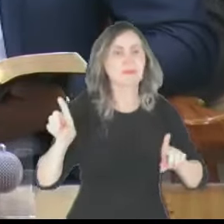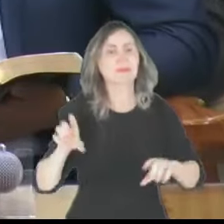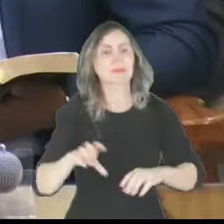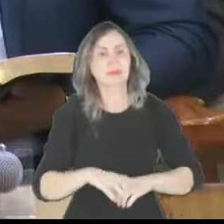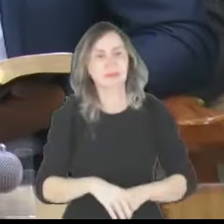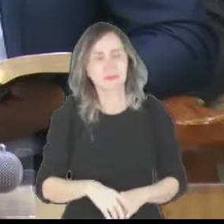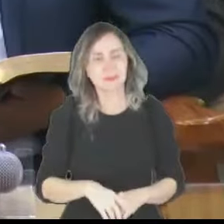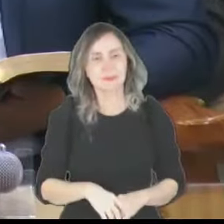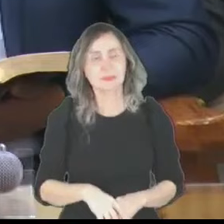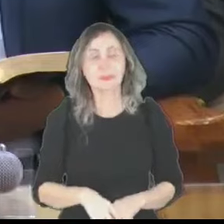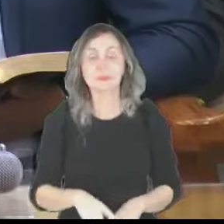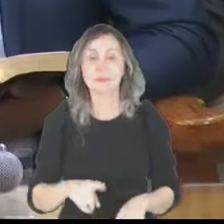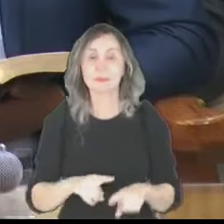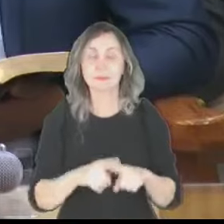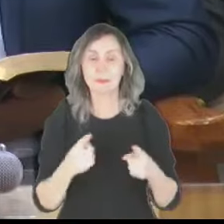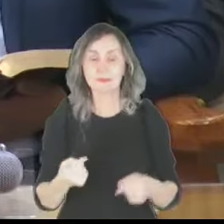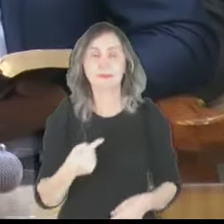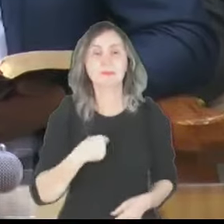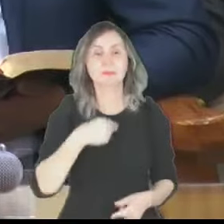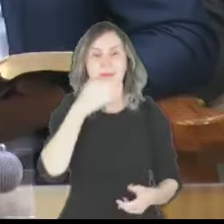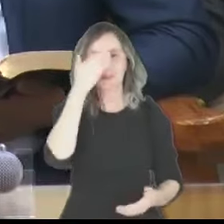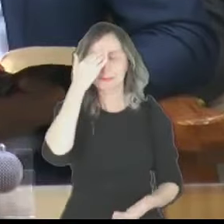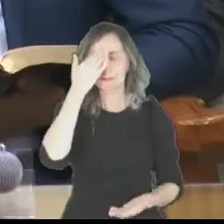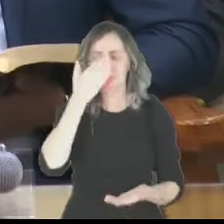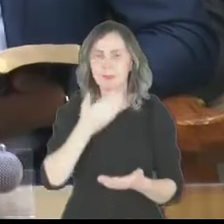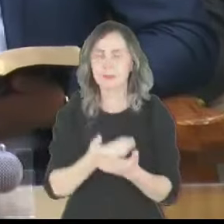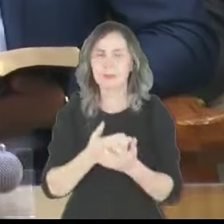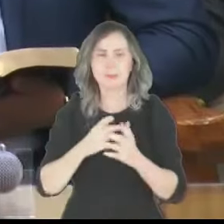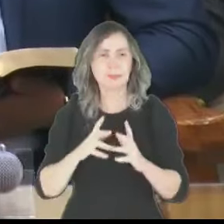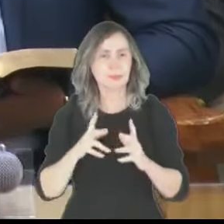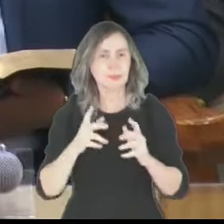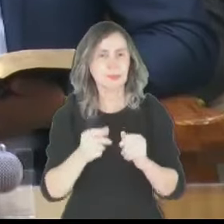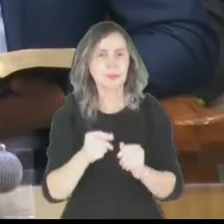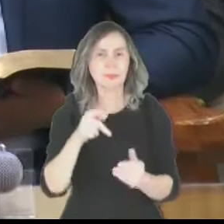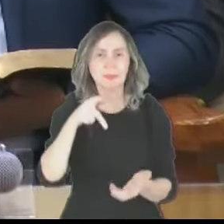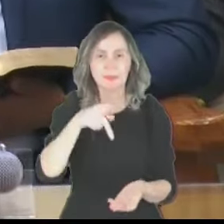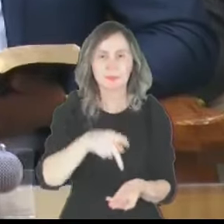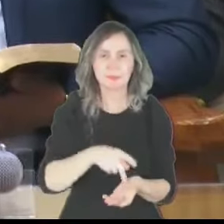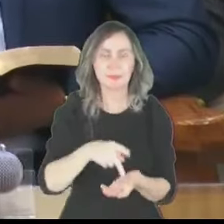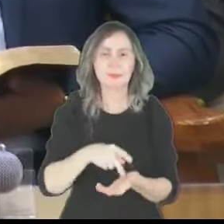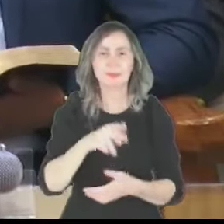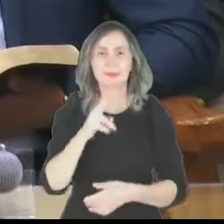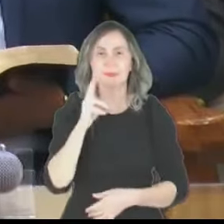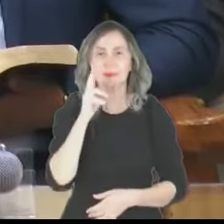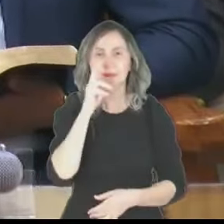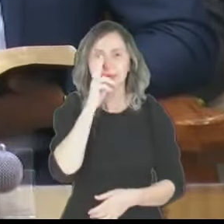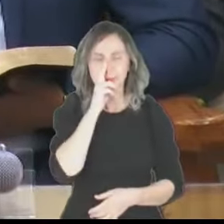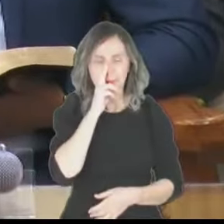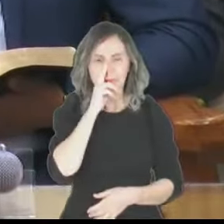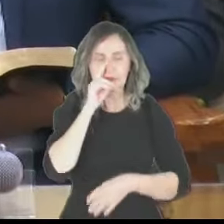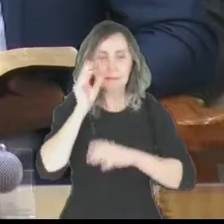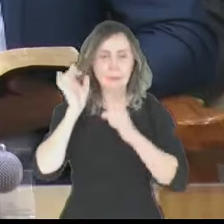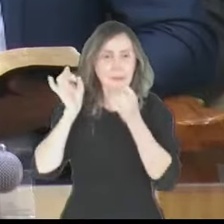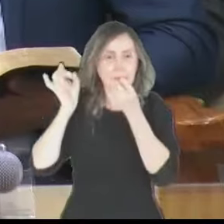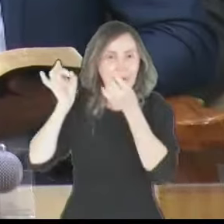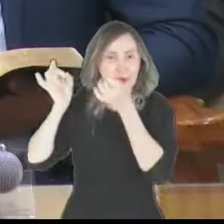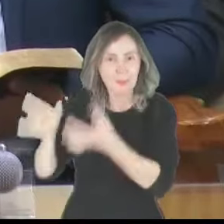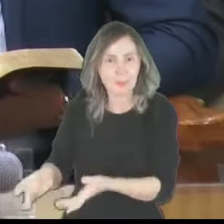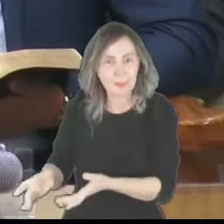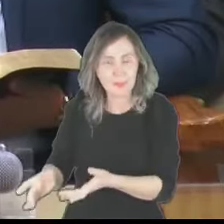Mas eu creio que todos Os verdadeiros crentes Não negarão O nome de